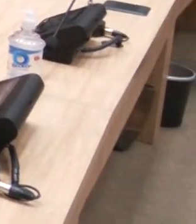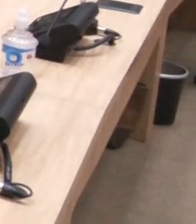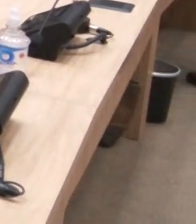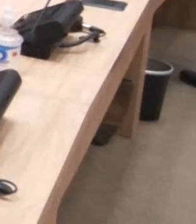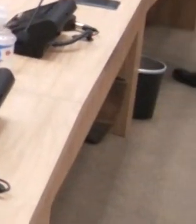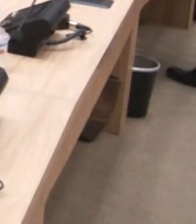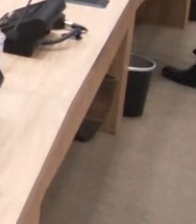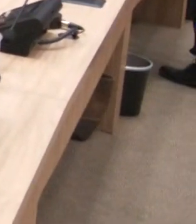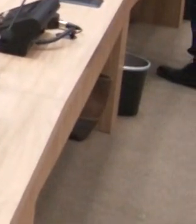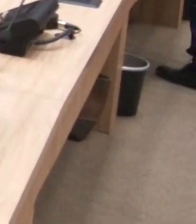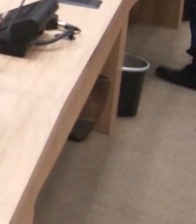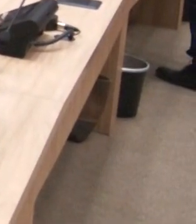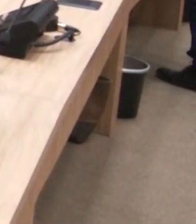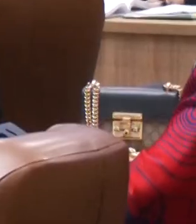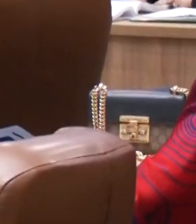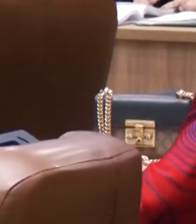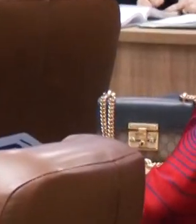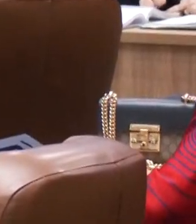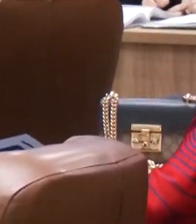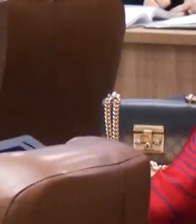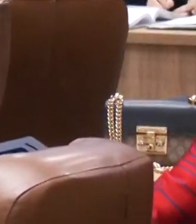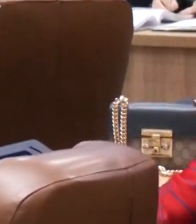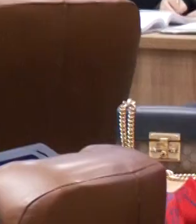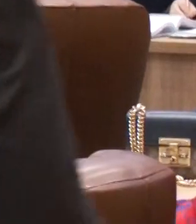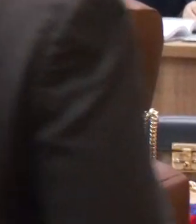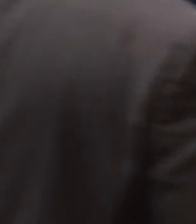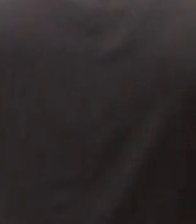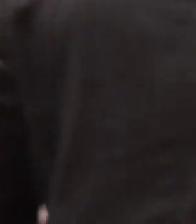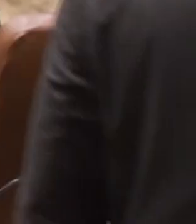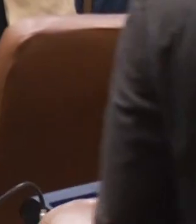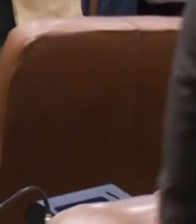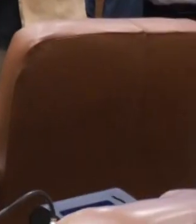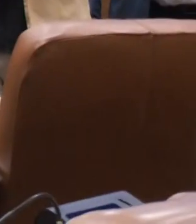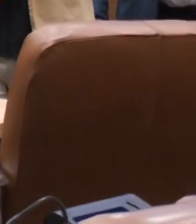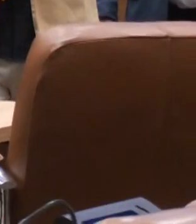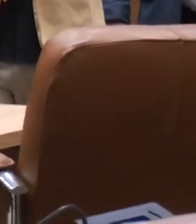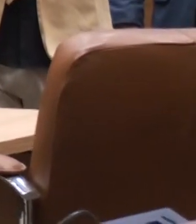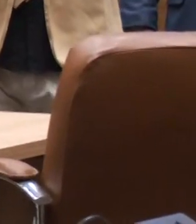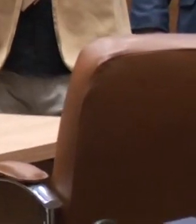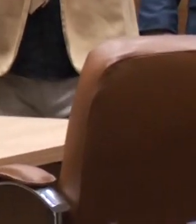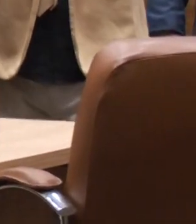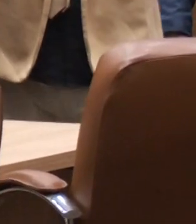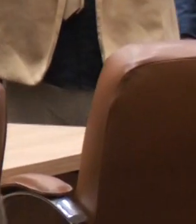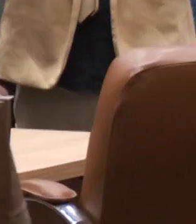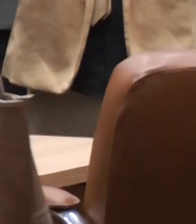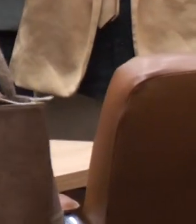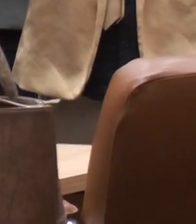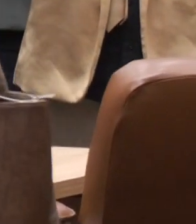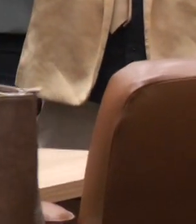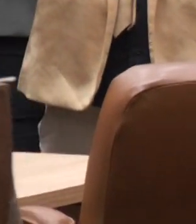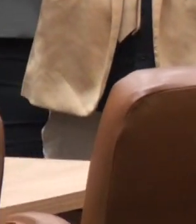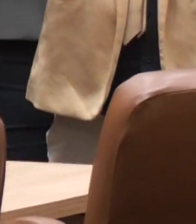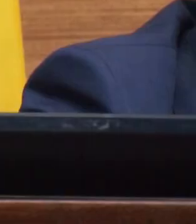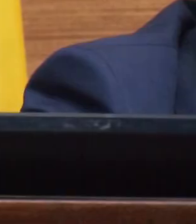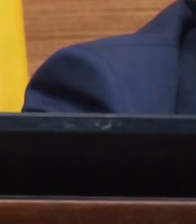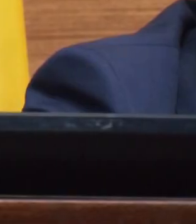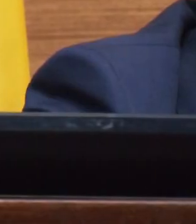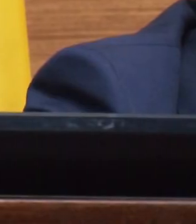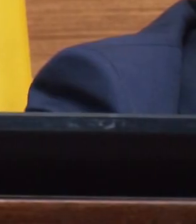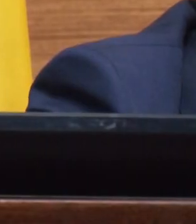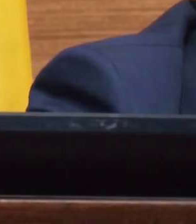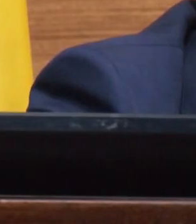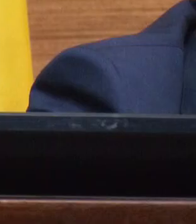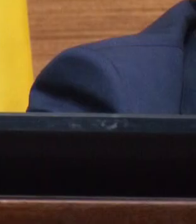deputados estaduais presentes. Apenas um deputado, Luizão Donatramp, do União Brasil, não esteve presente na sessão. Além